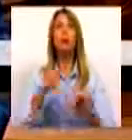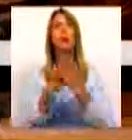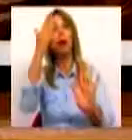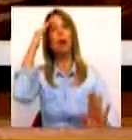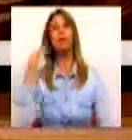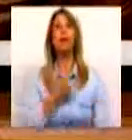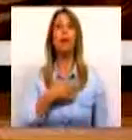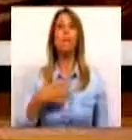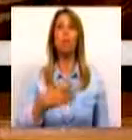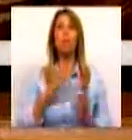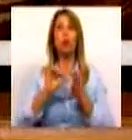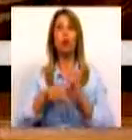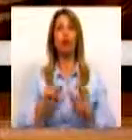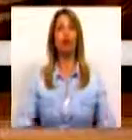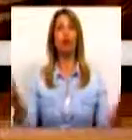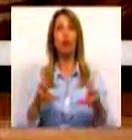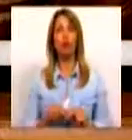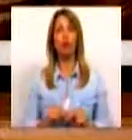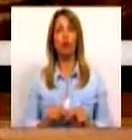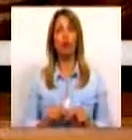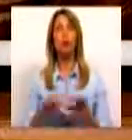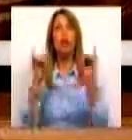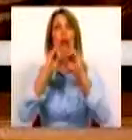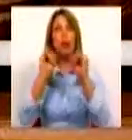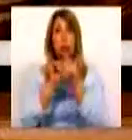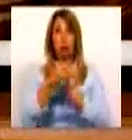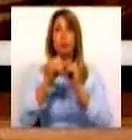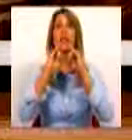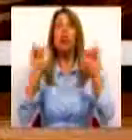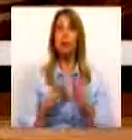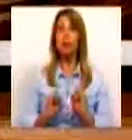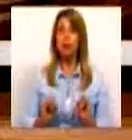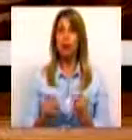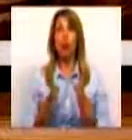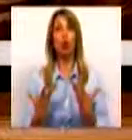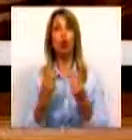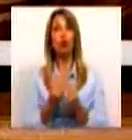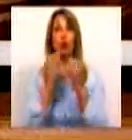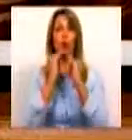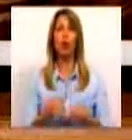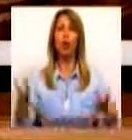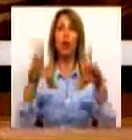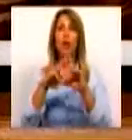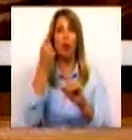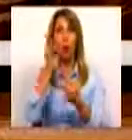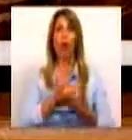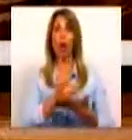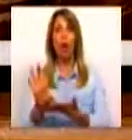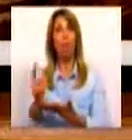para novos projetos. E a internacionalização, que conjuntamente com a inovação e a